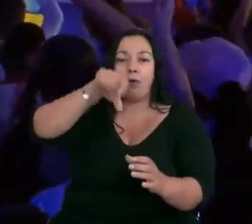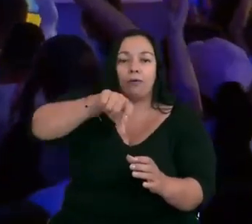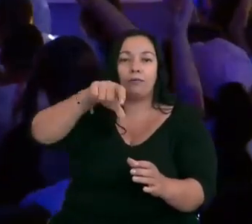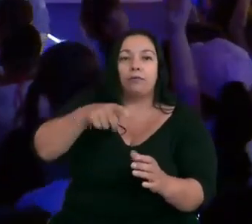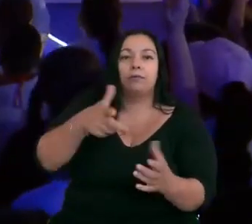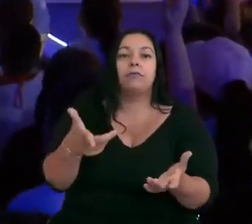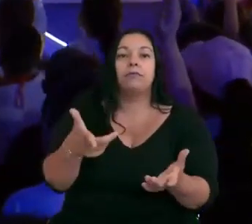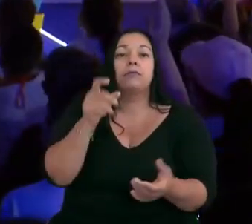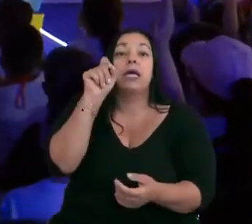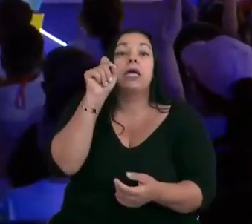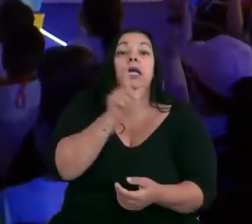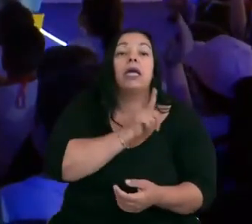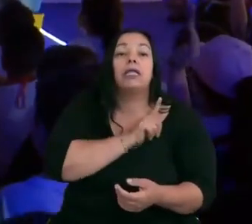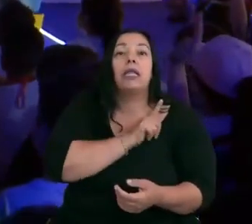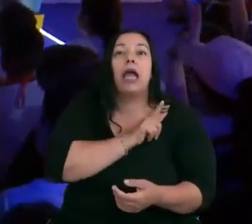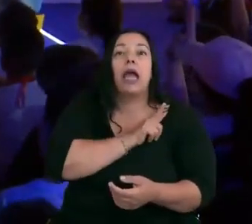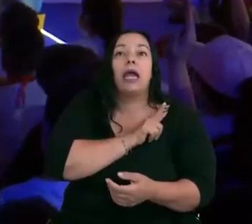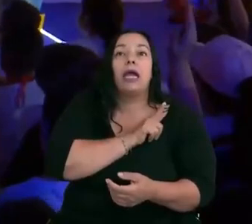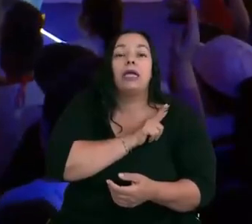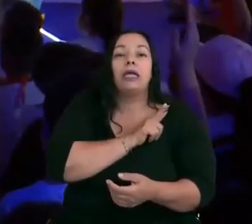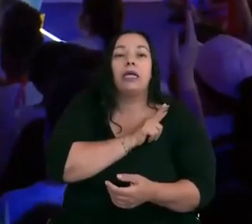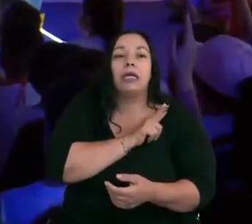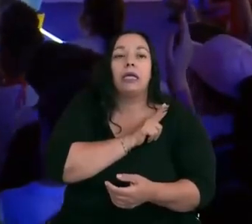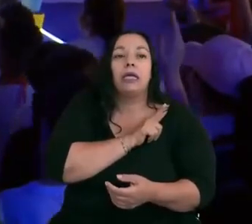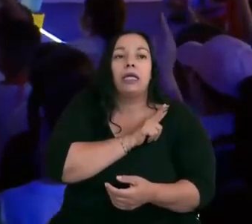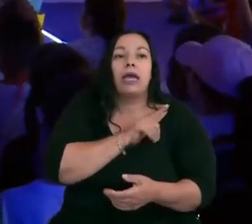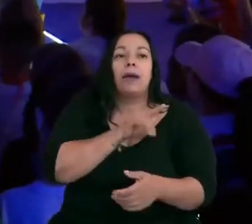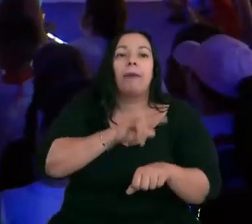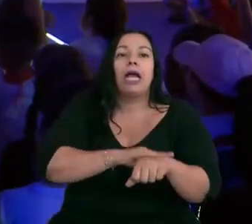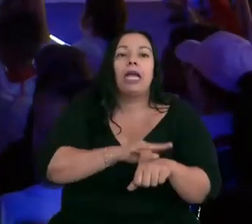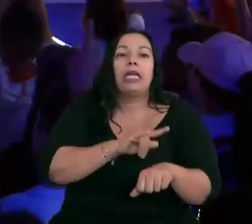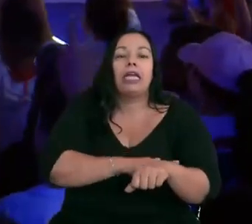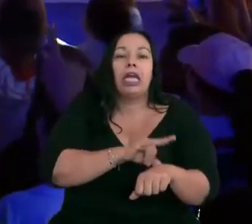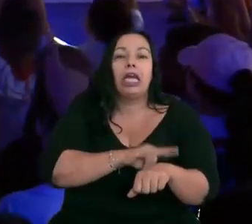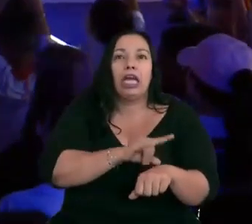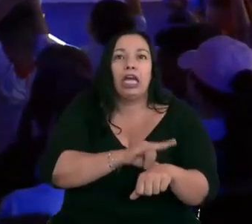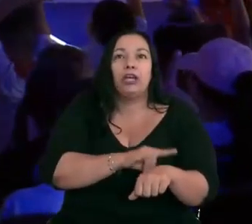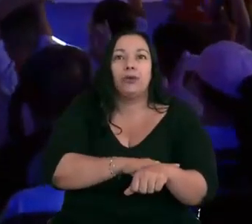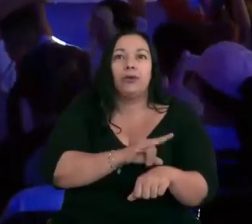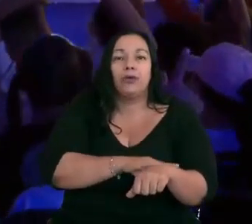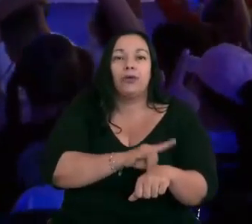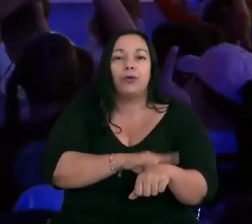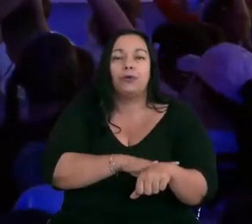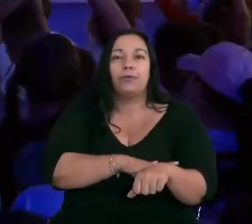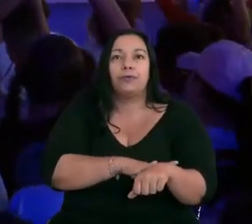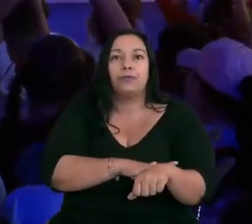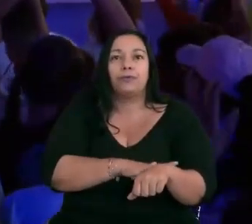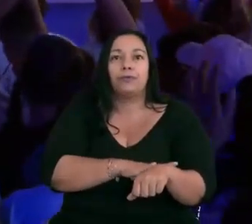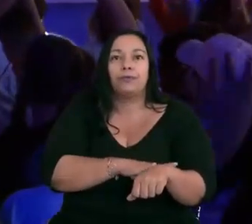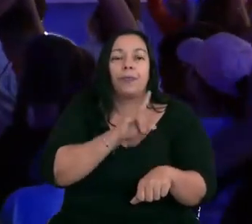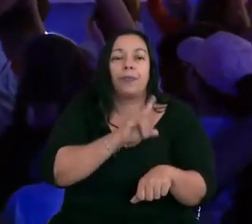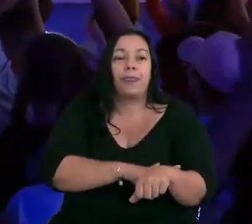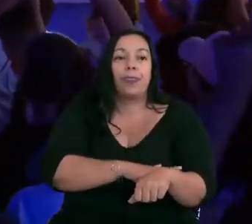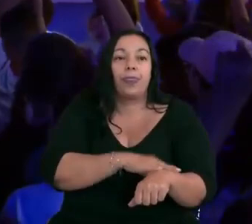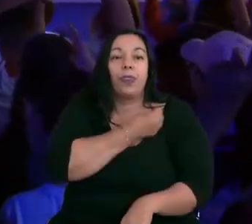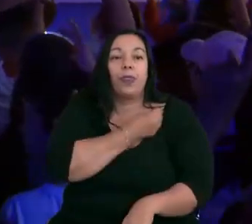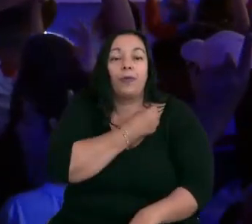Quem tem vaso sanitário onde a gente faz xixi? E o número 2?